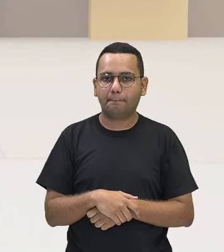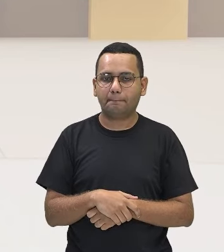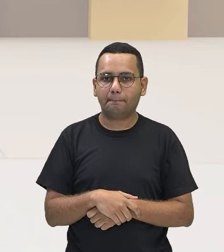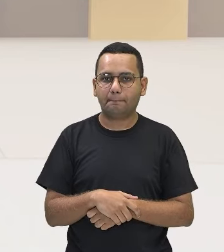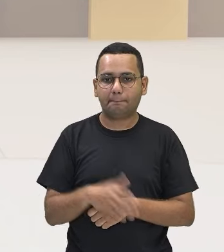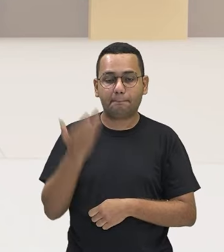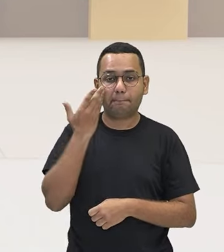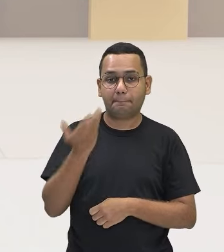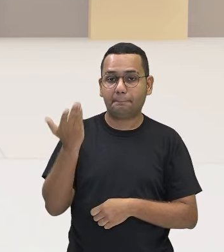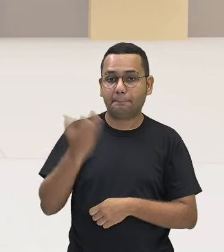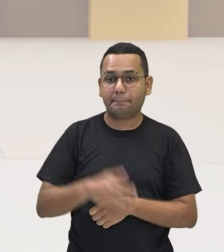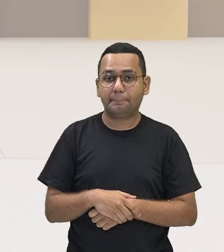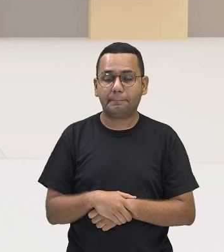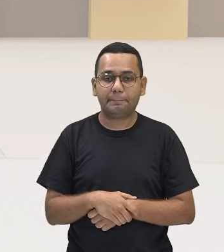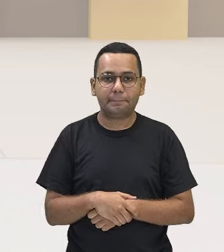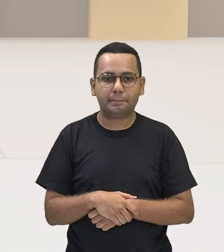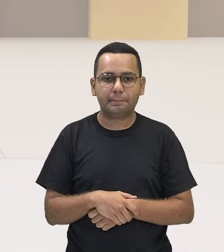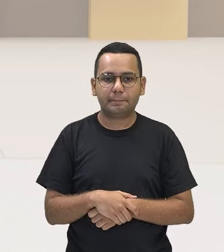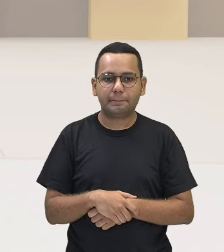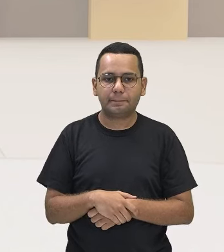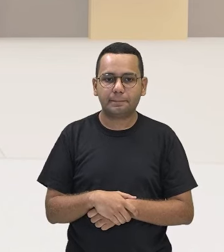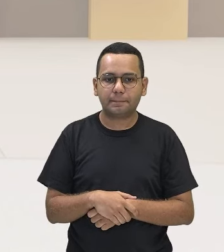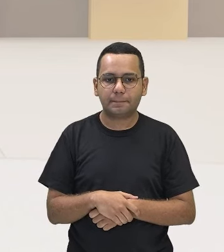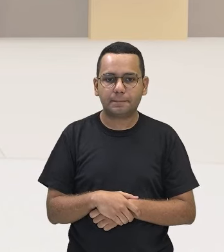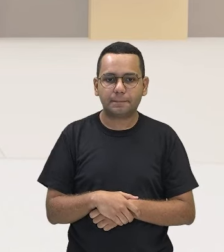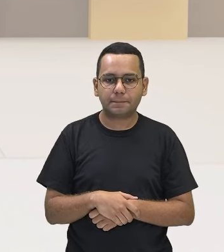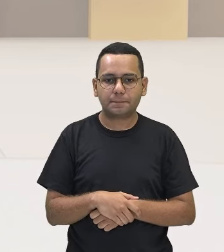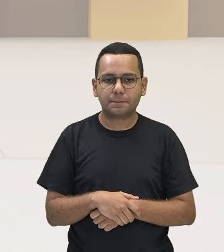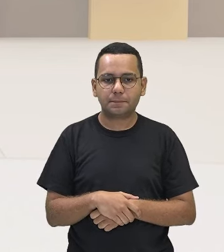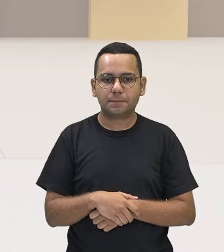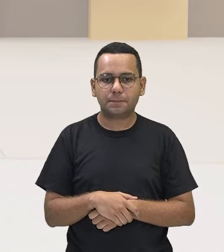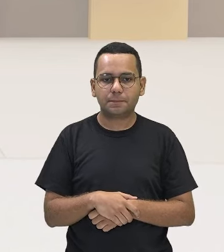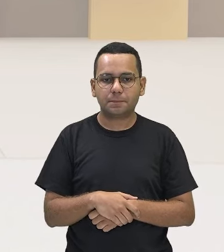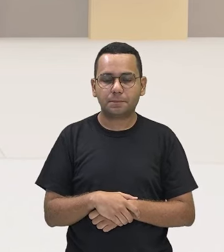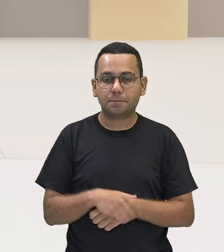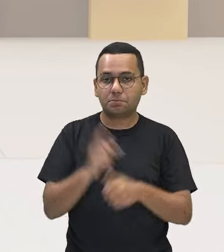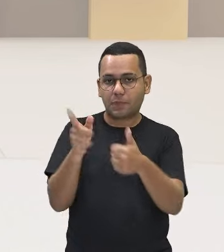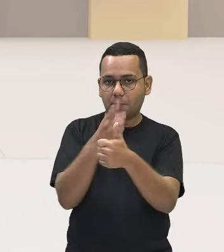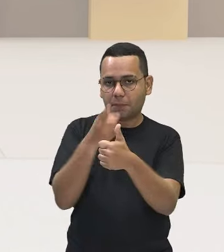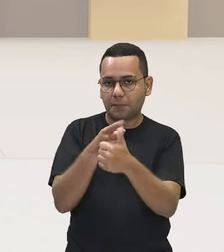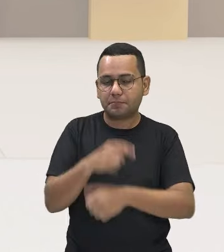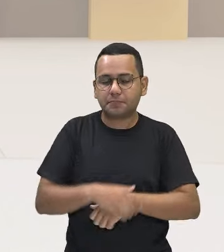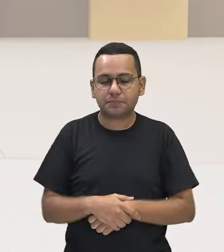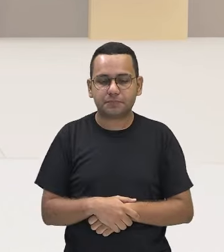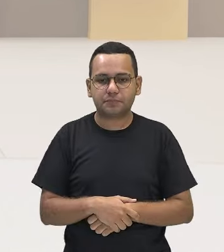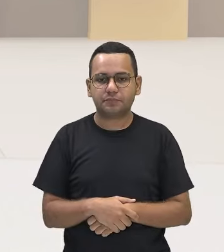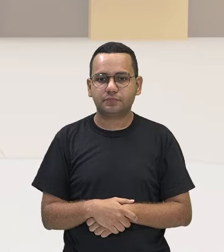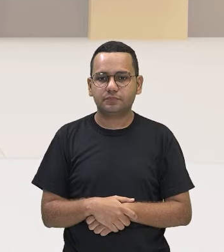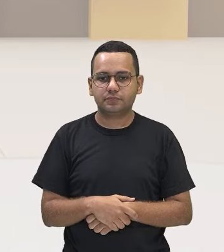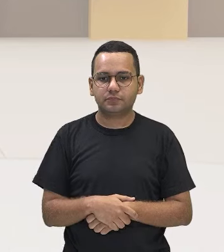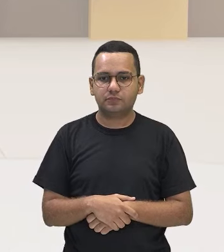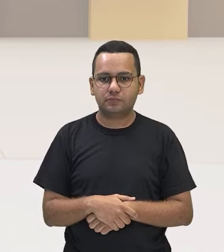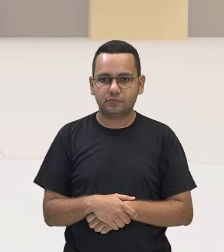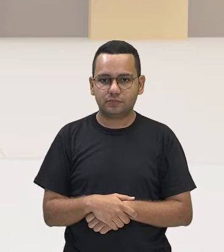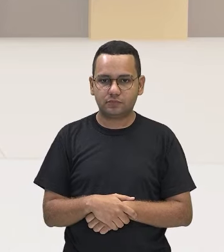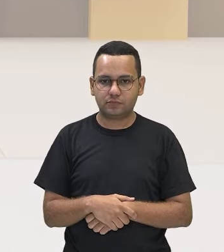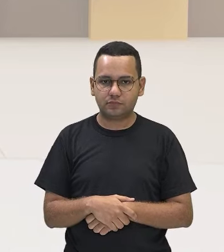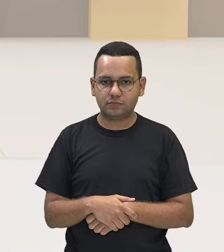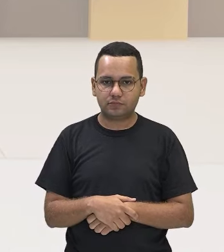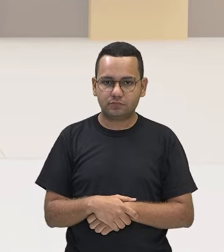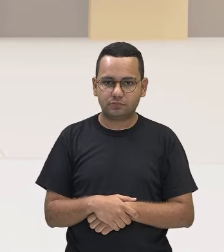empreendedorismo cultural? E aí, a gente já falou o que é o empreendedorismo cultural. Qual é a nossa primeira dica, Marcos? Vamos lá, ó. A primeira que nós temos aí, ó, identifique,